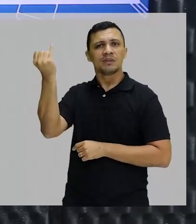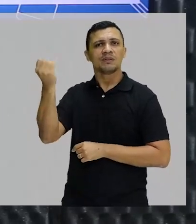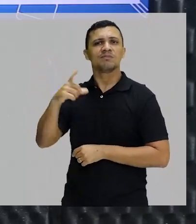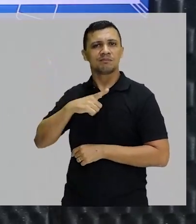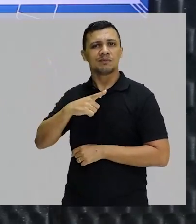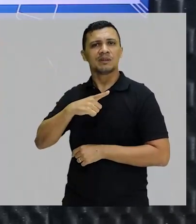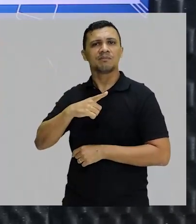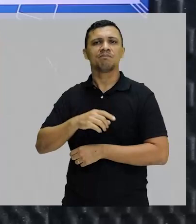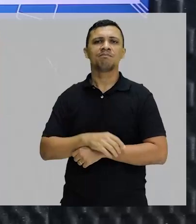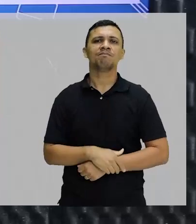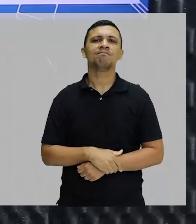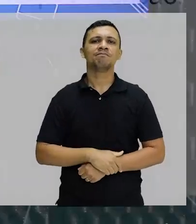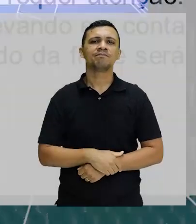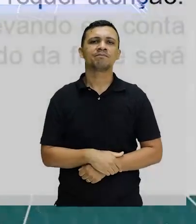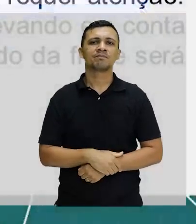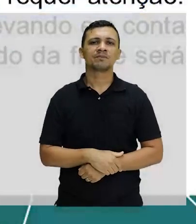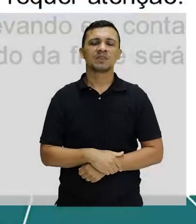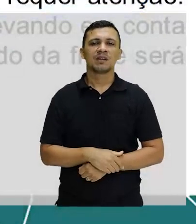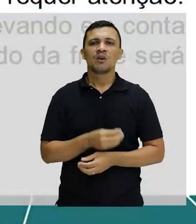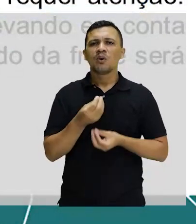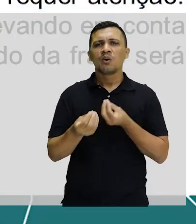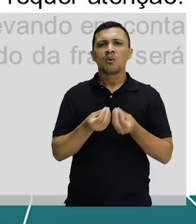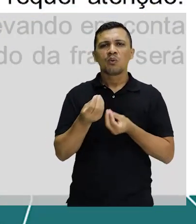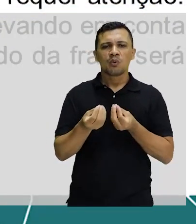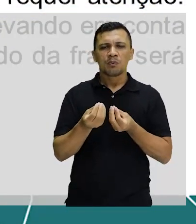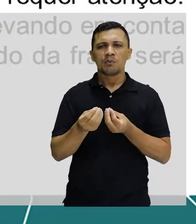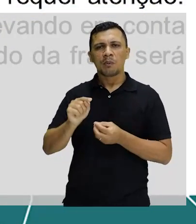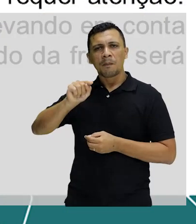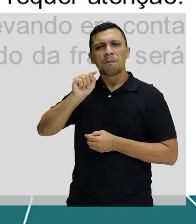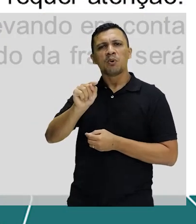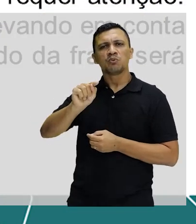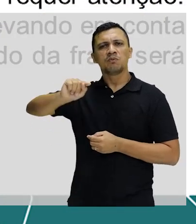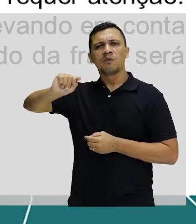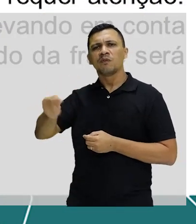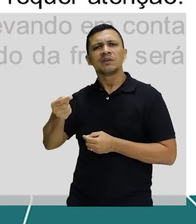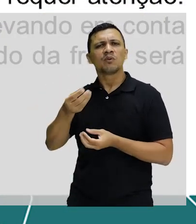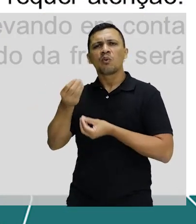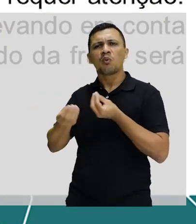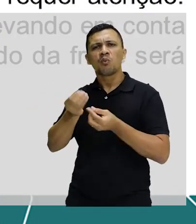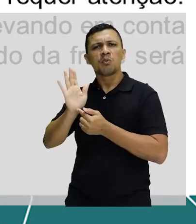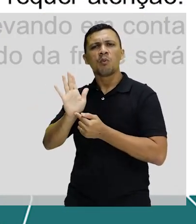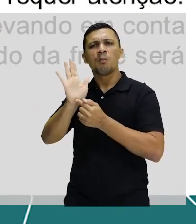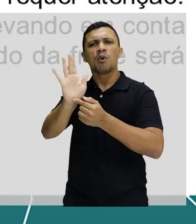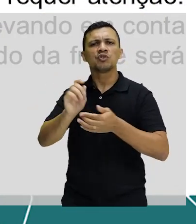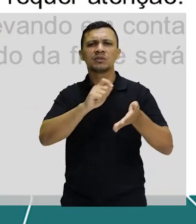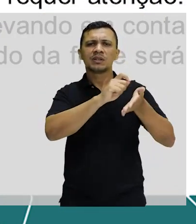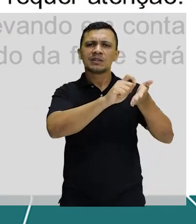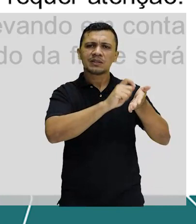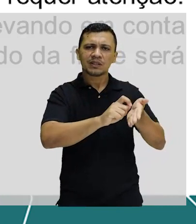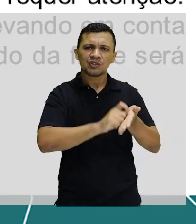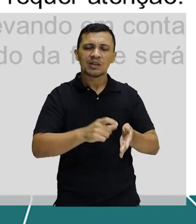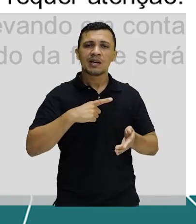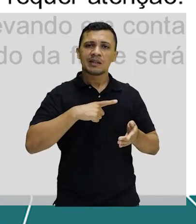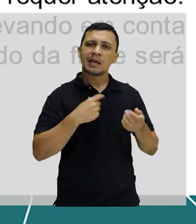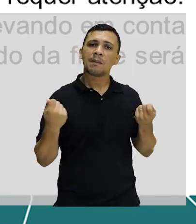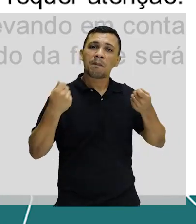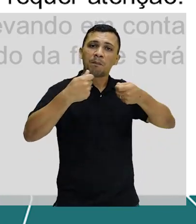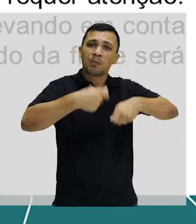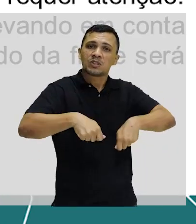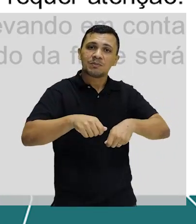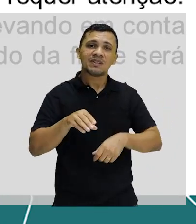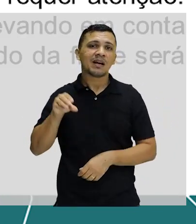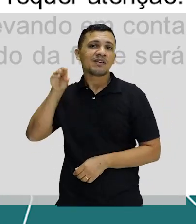importância. Por meio da pontuação, indica-se, na escrita, as várias possibilidades de entonação na